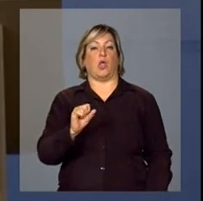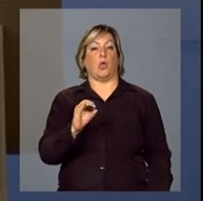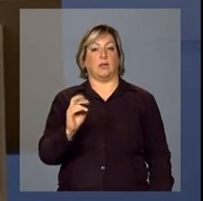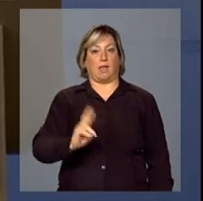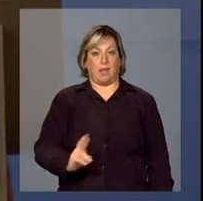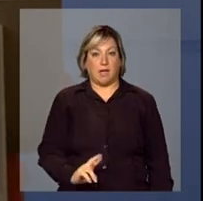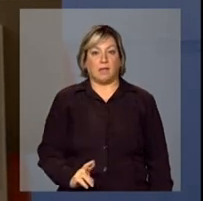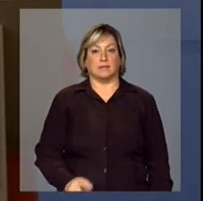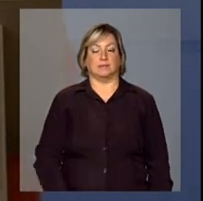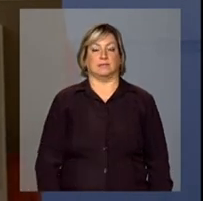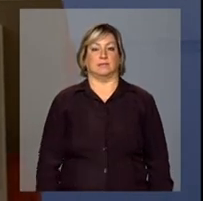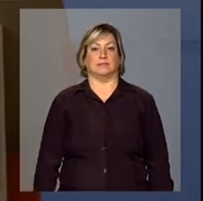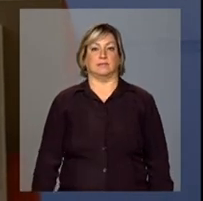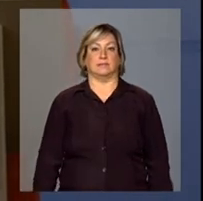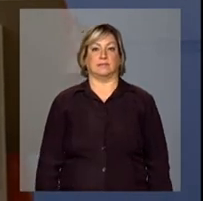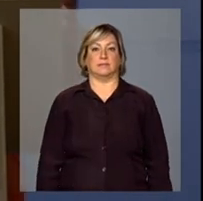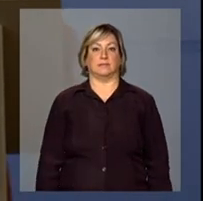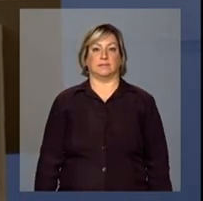80,00.